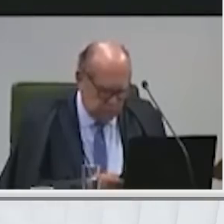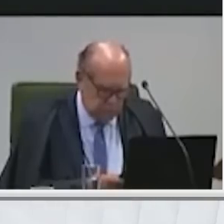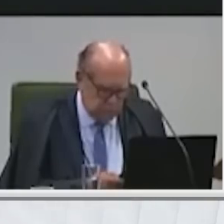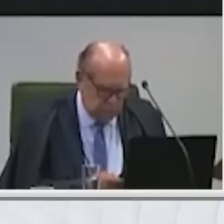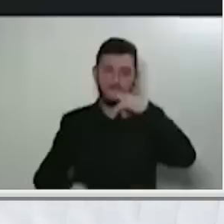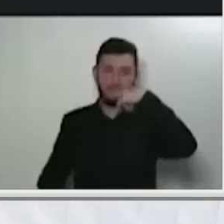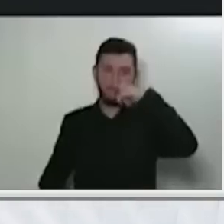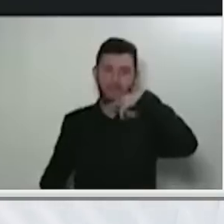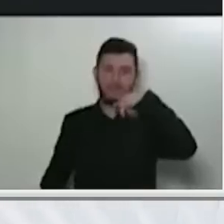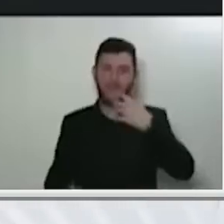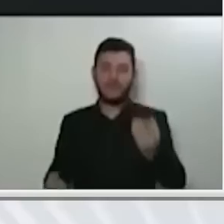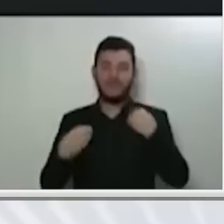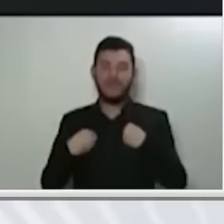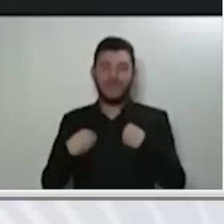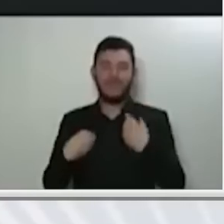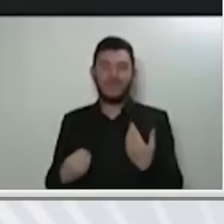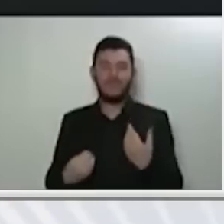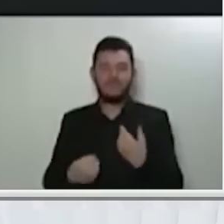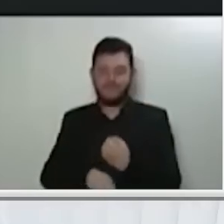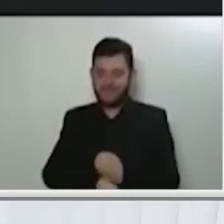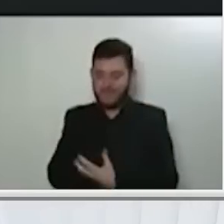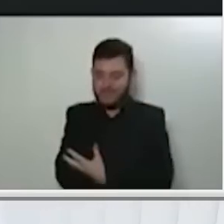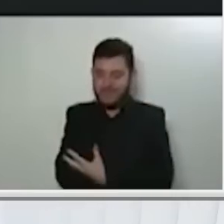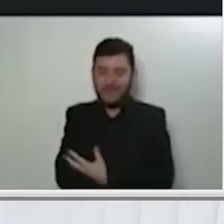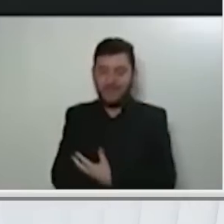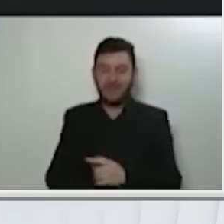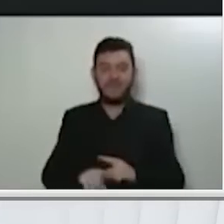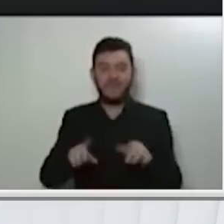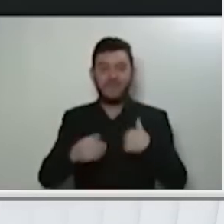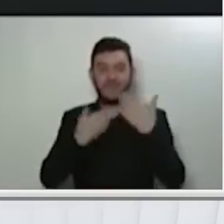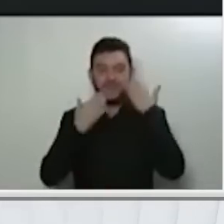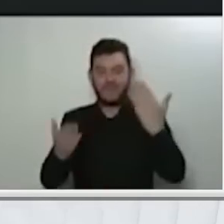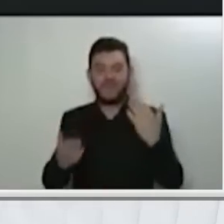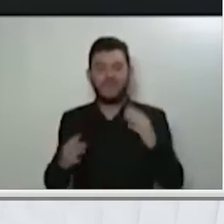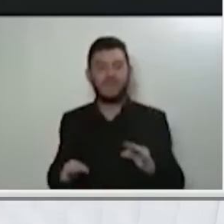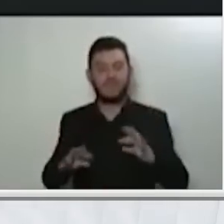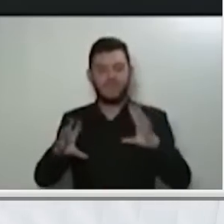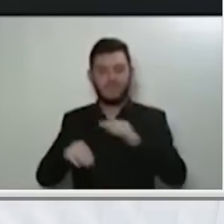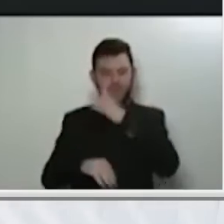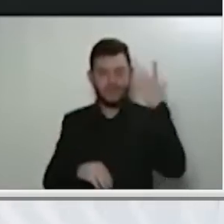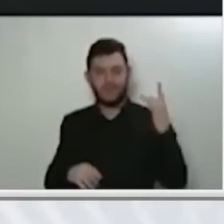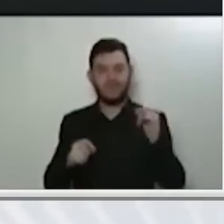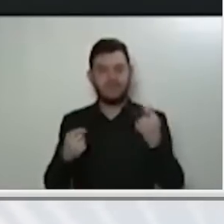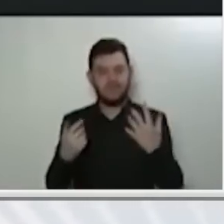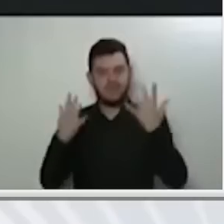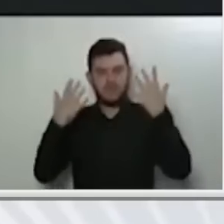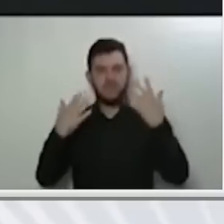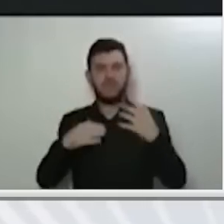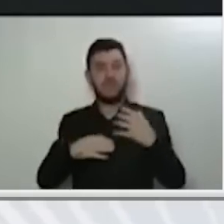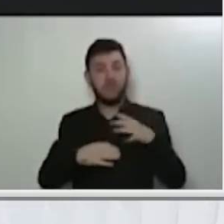agora, oficialmente, eu não fui notificado. Mas, para não esperar, que a gente não tem nada a